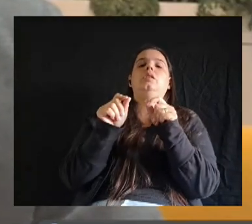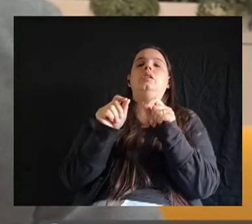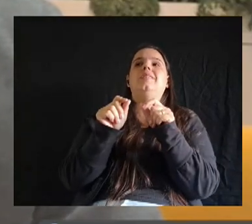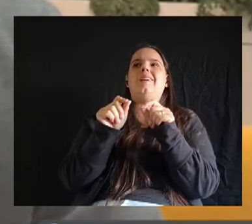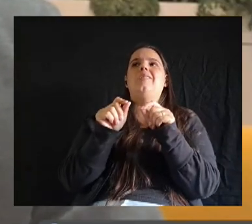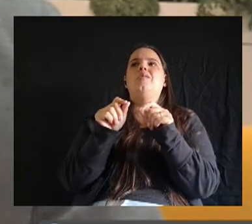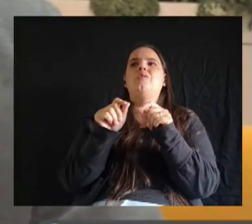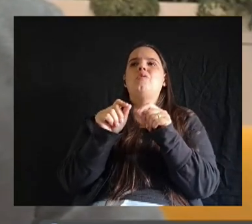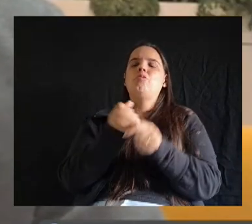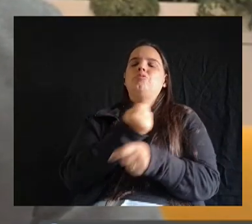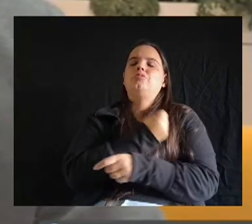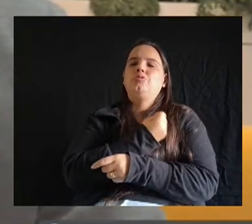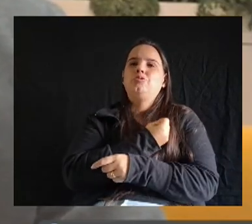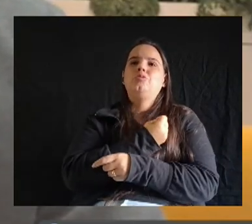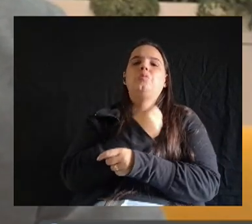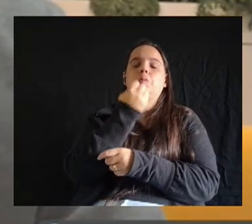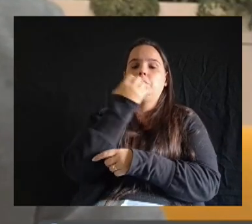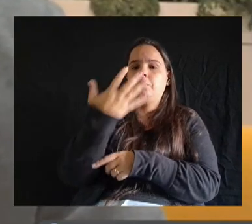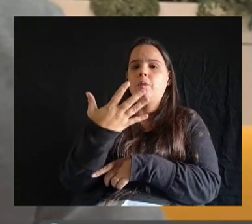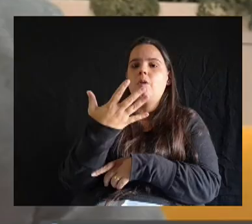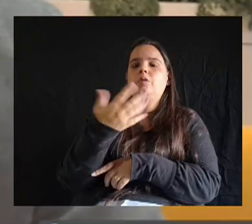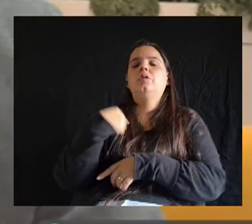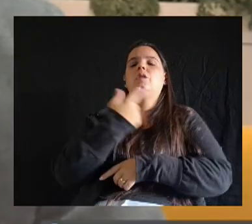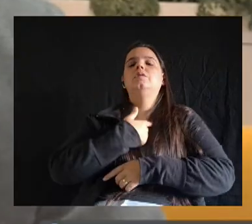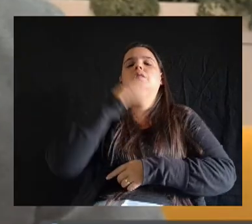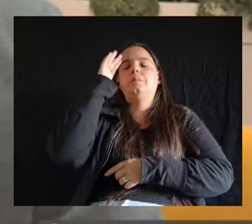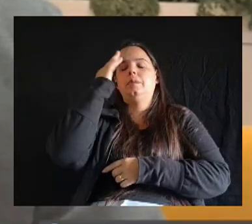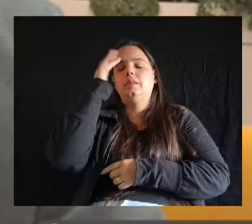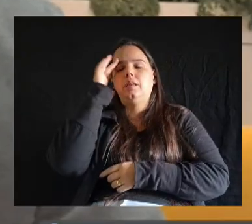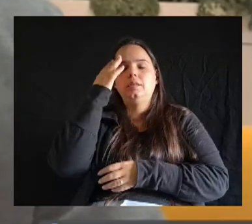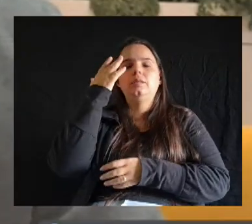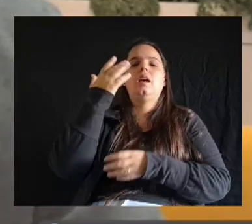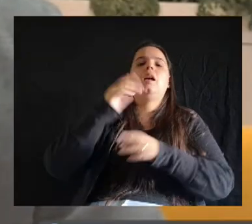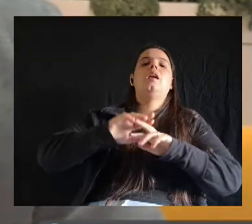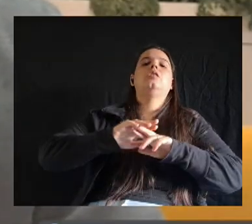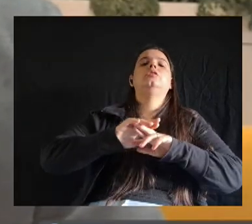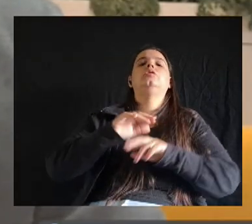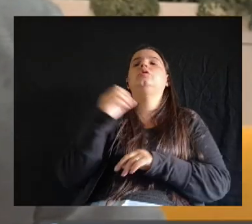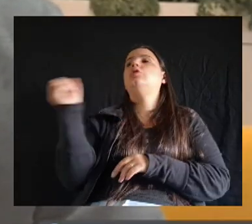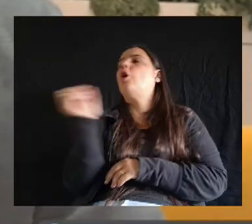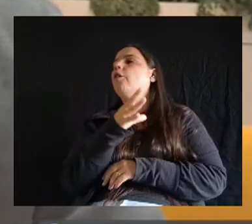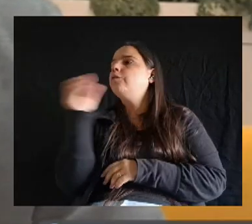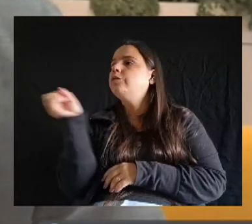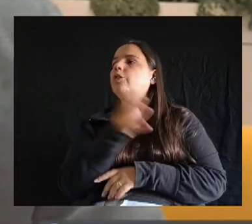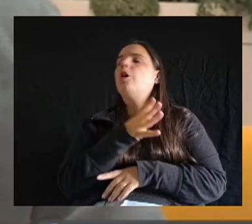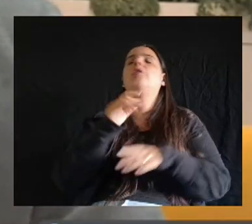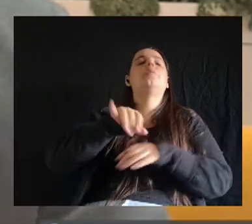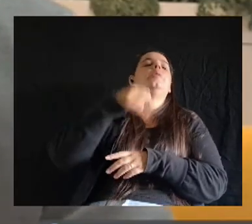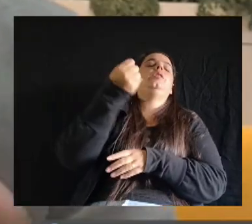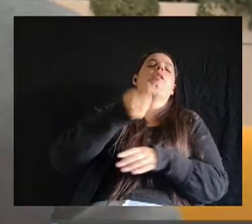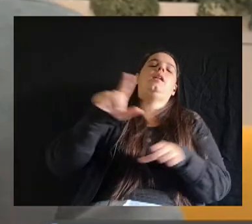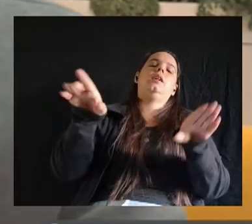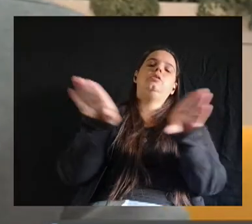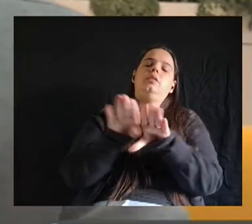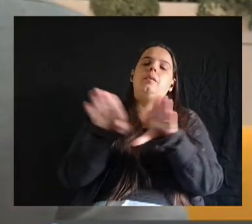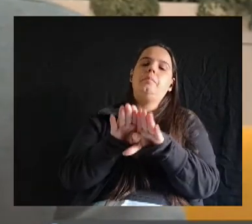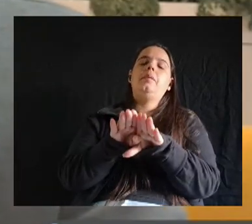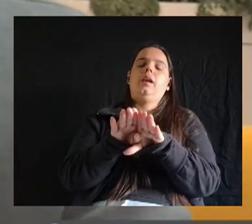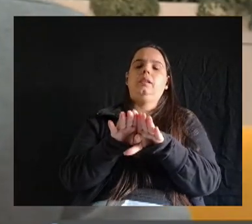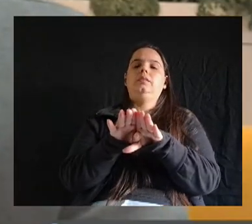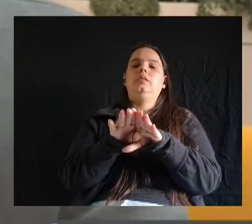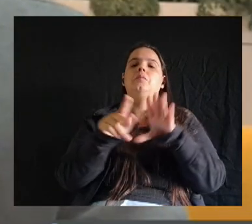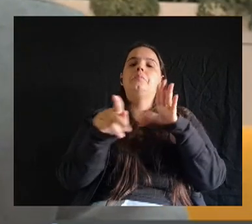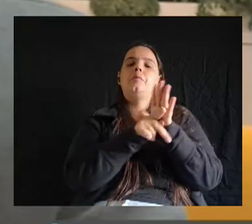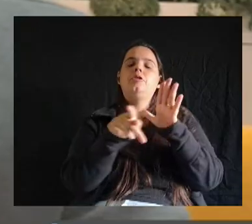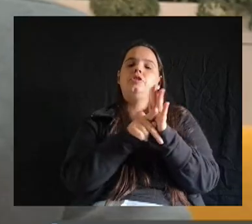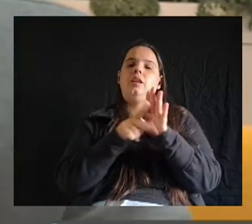encontrados, a gente vai conseguir atrair novos investidores e novos atores para aportar mais recursos no projeto. Então, é por isso que a gente pode,